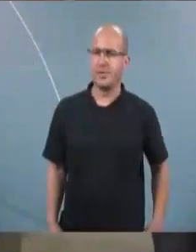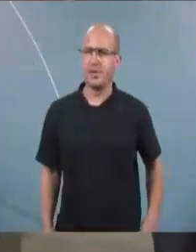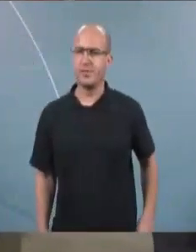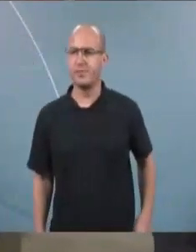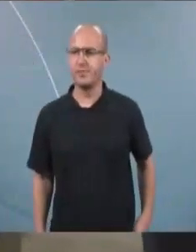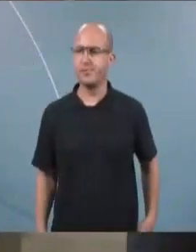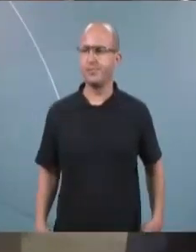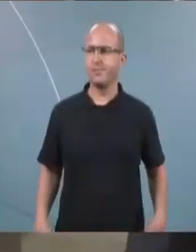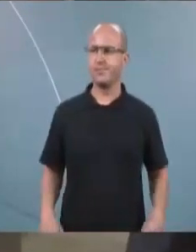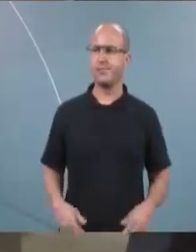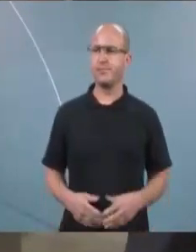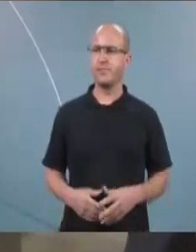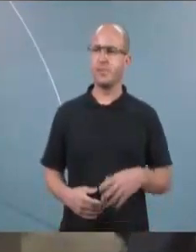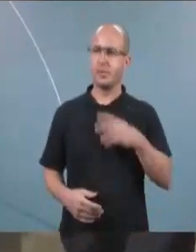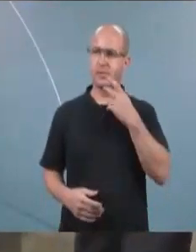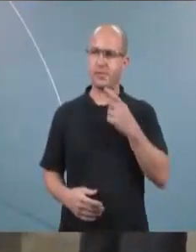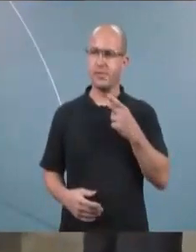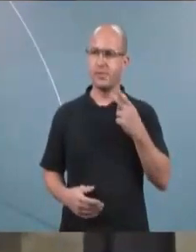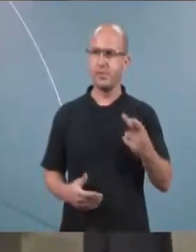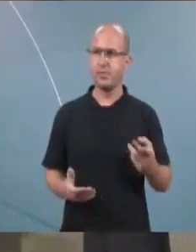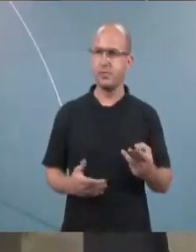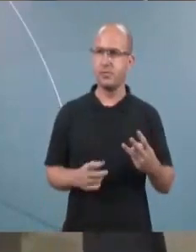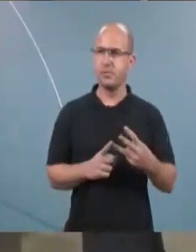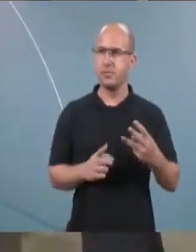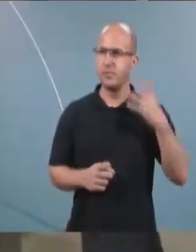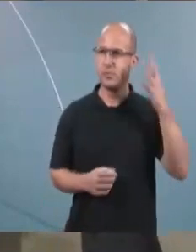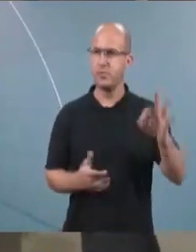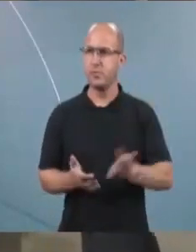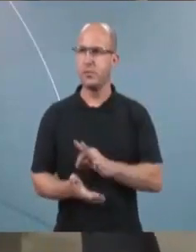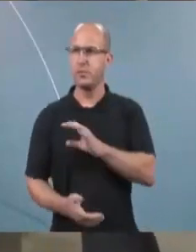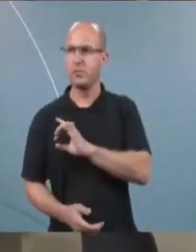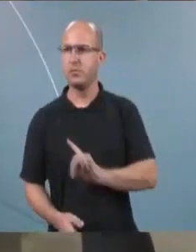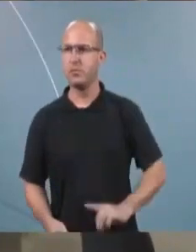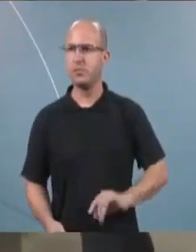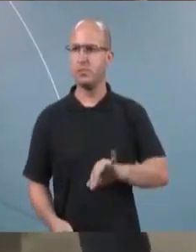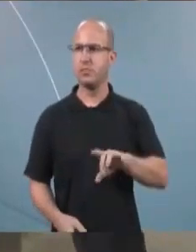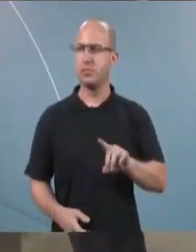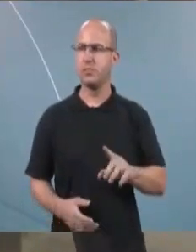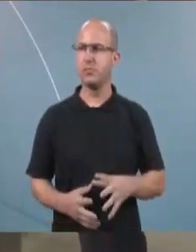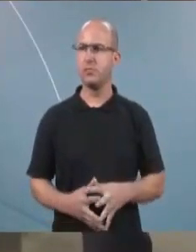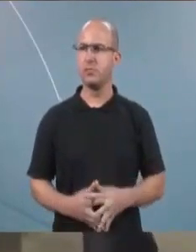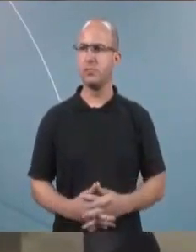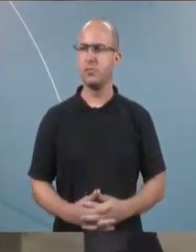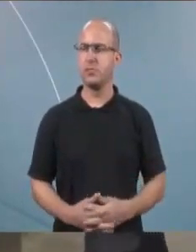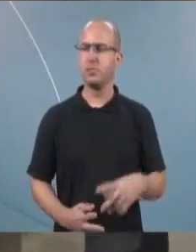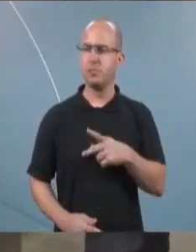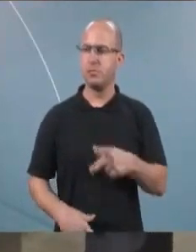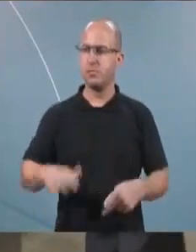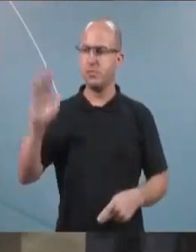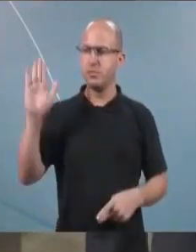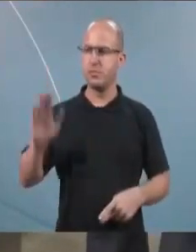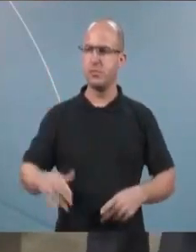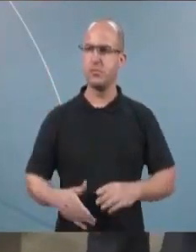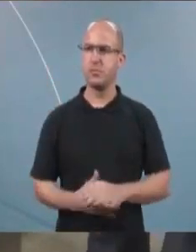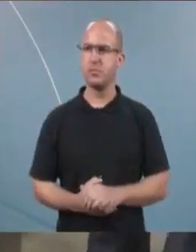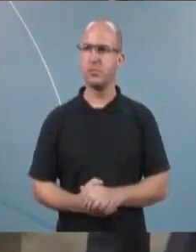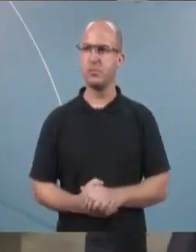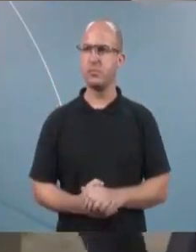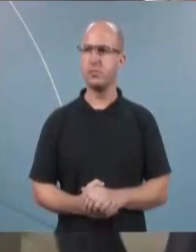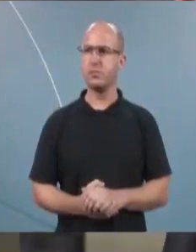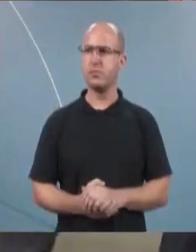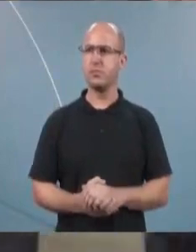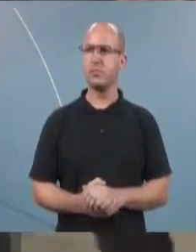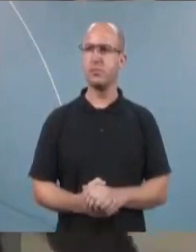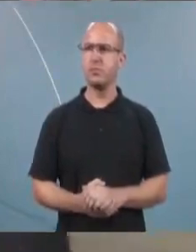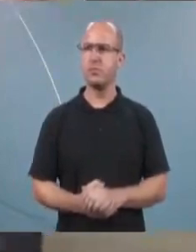Obrigada com a palavra o terceiro orador inscrito Deputado José Dias palav dep senoras senhores deputados